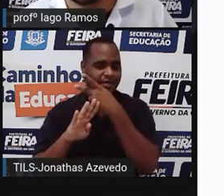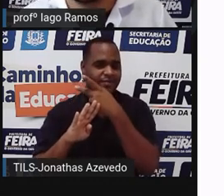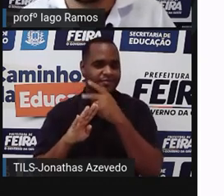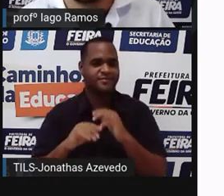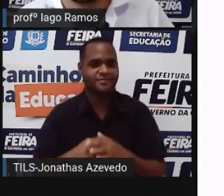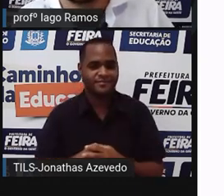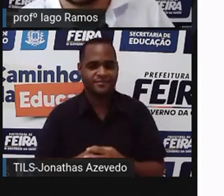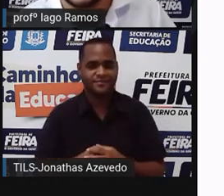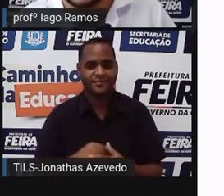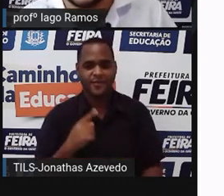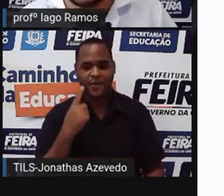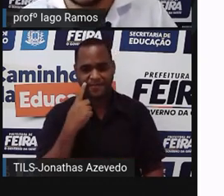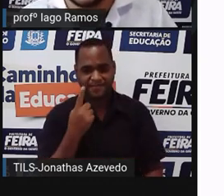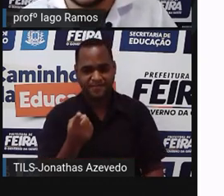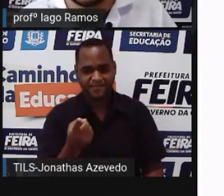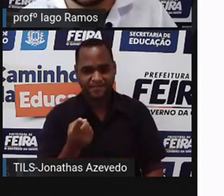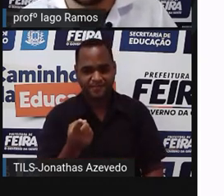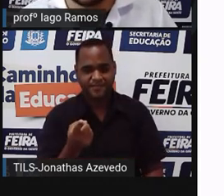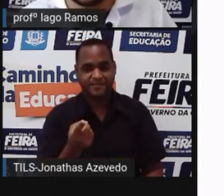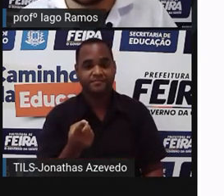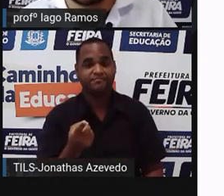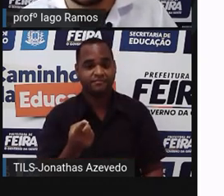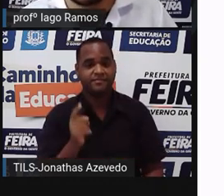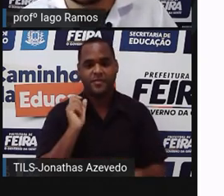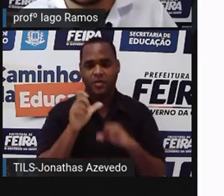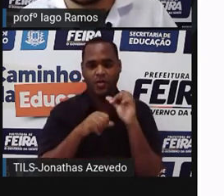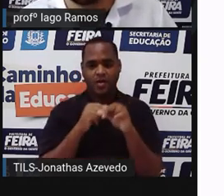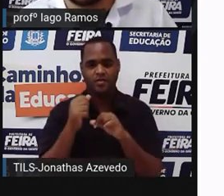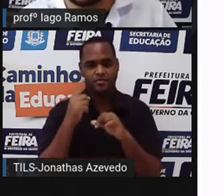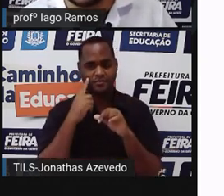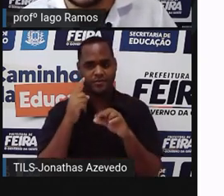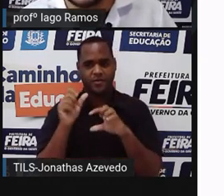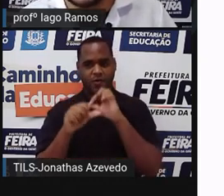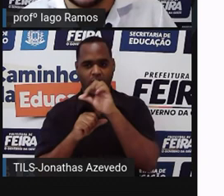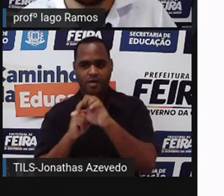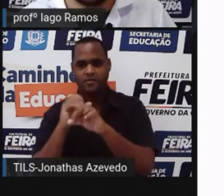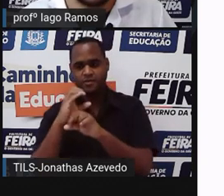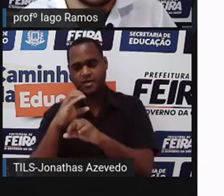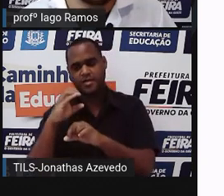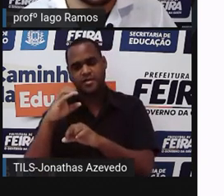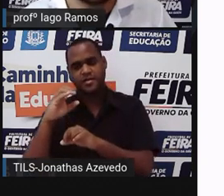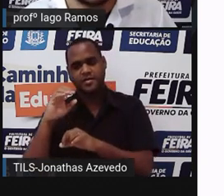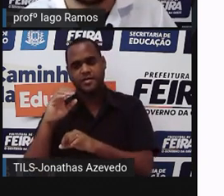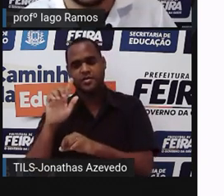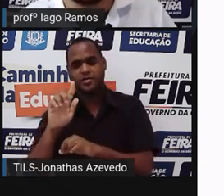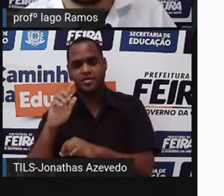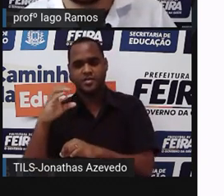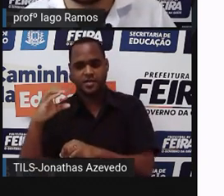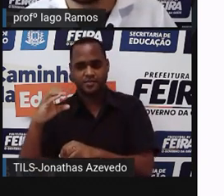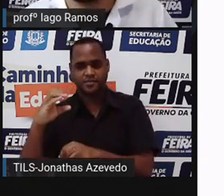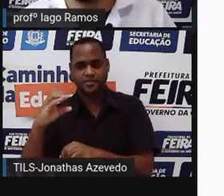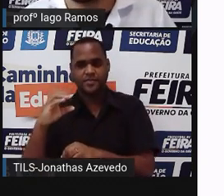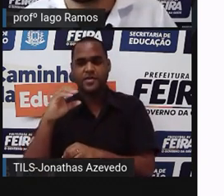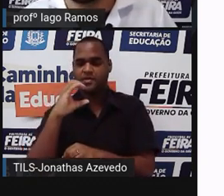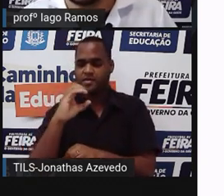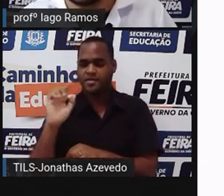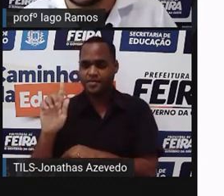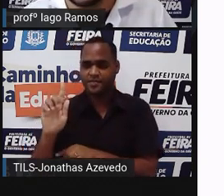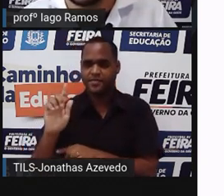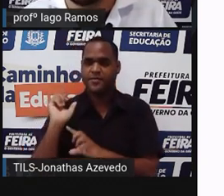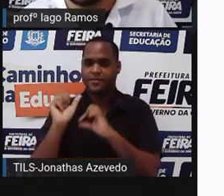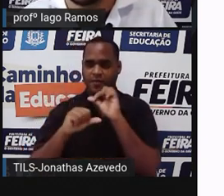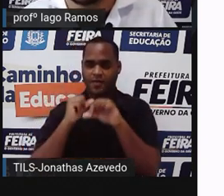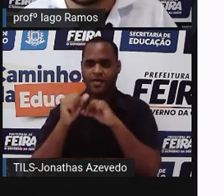só. Só que, trocando A ao quadrado por GC, porque A ao quadrado é igual a GC,